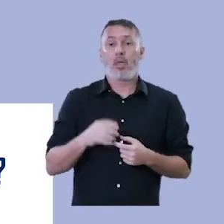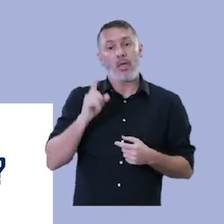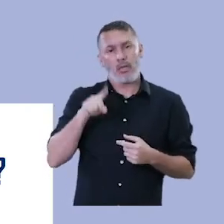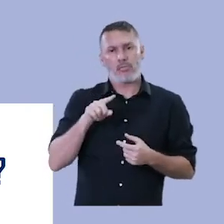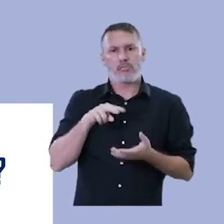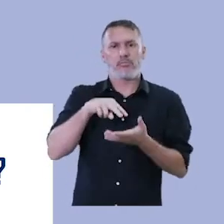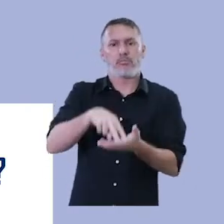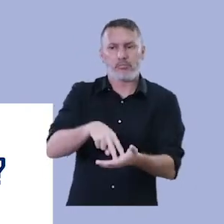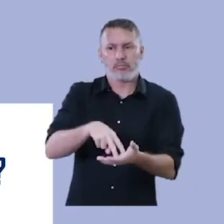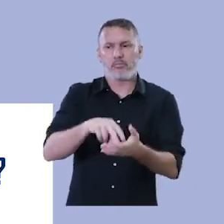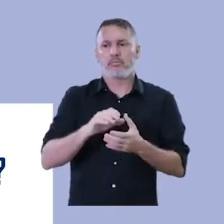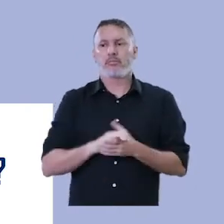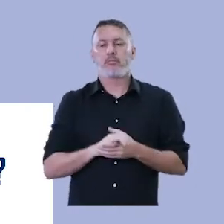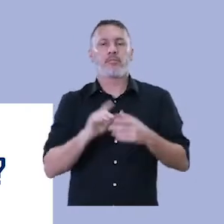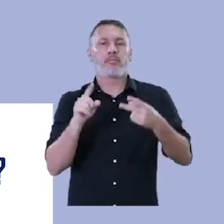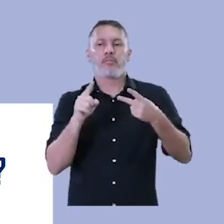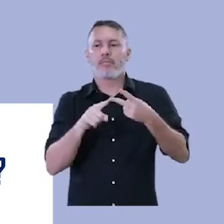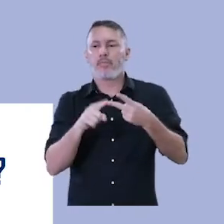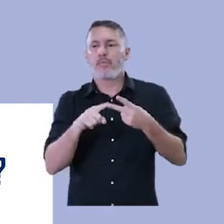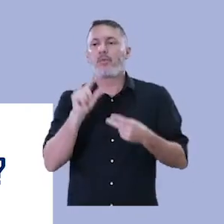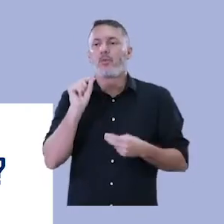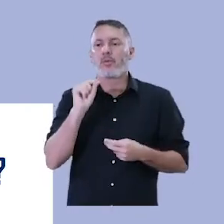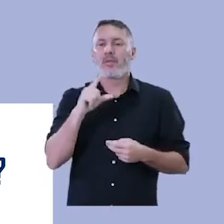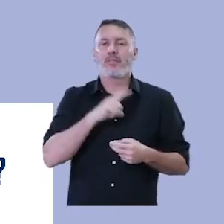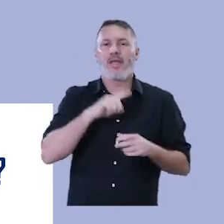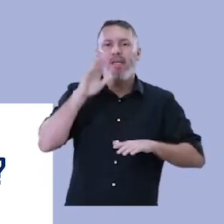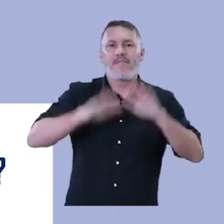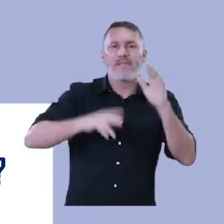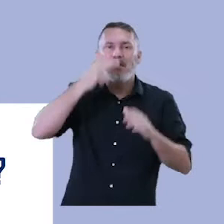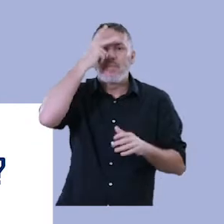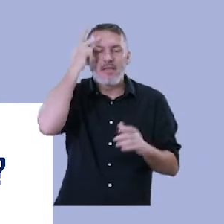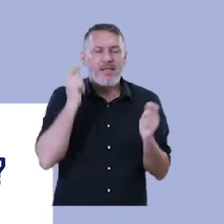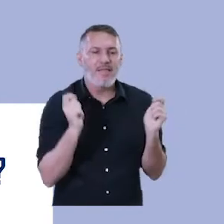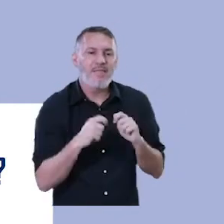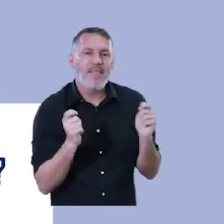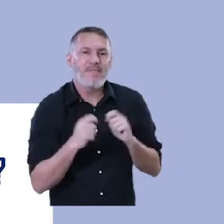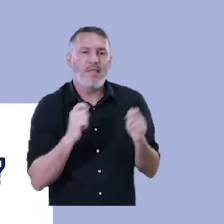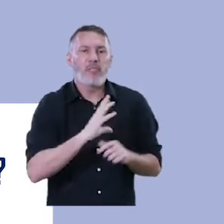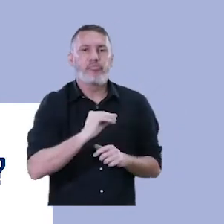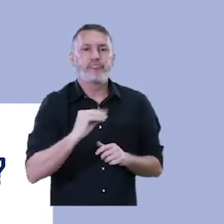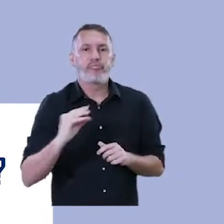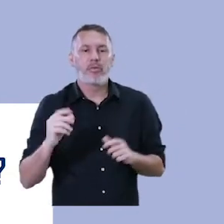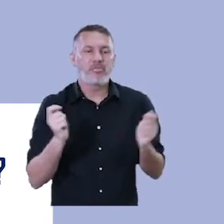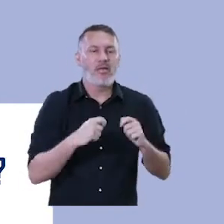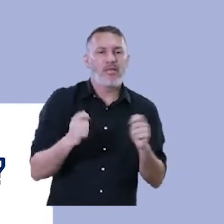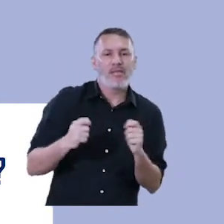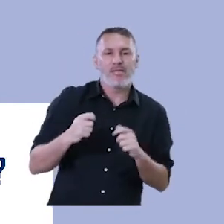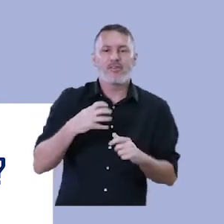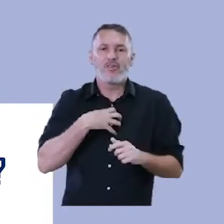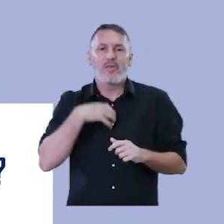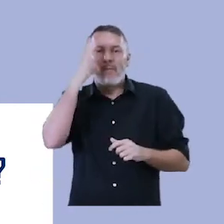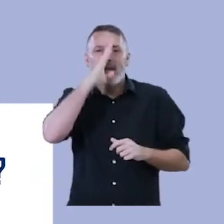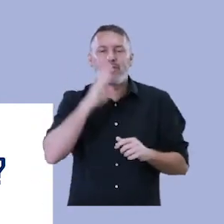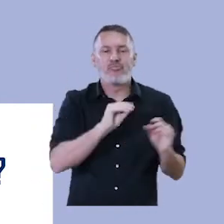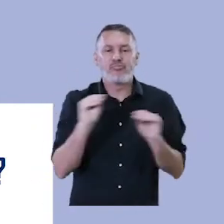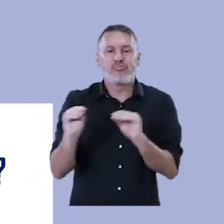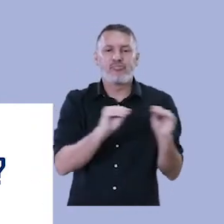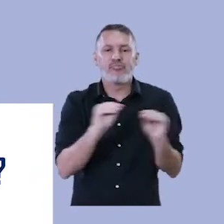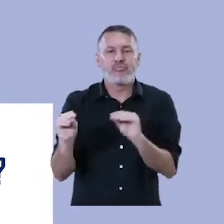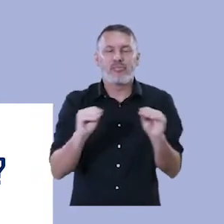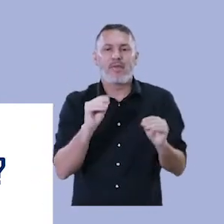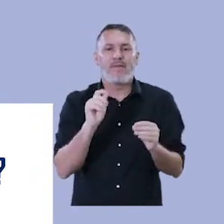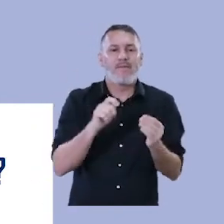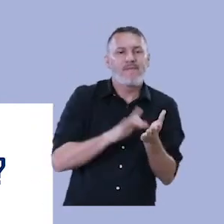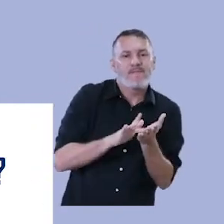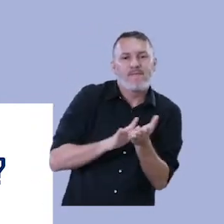valor, que traz um posicionamento. Outro ponto, o incoerente jeitinho brasileiro enquanto